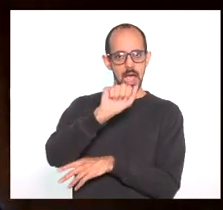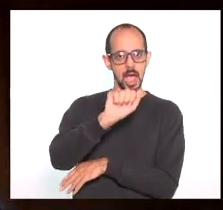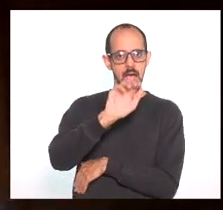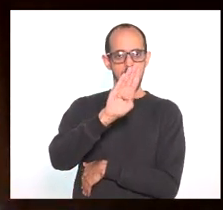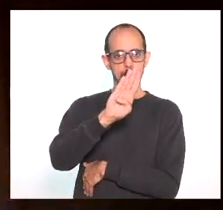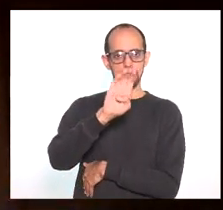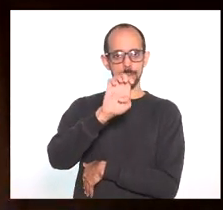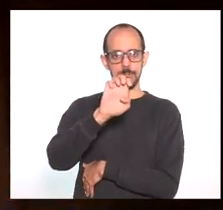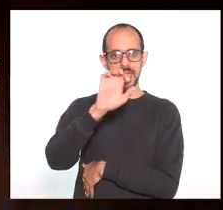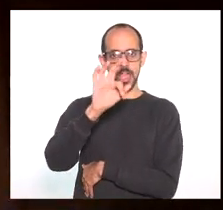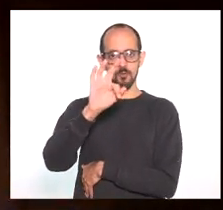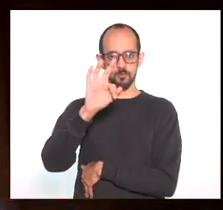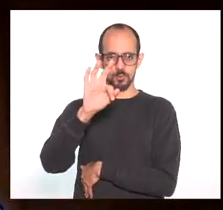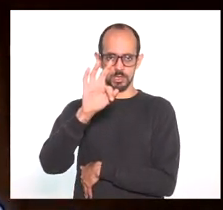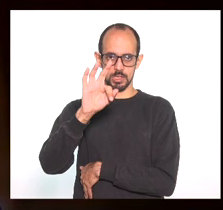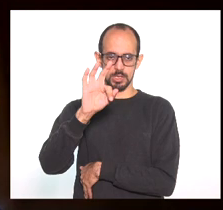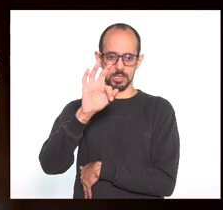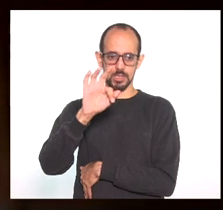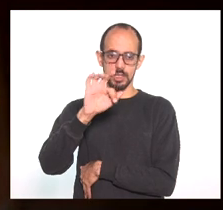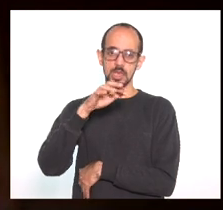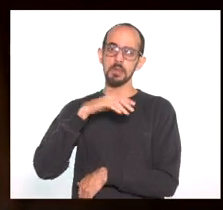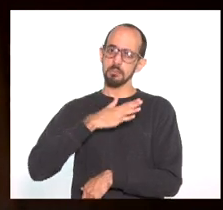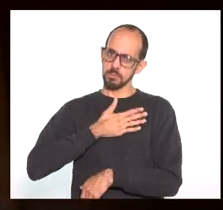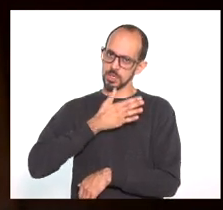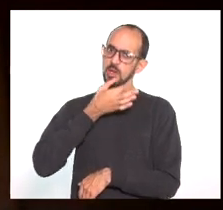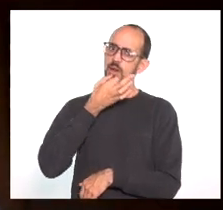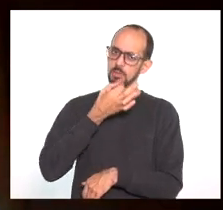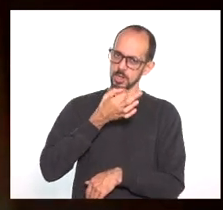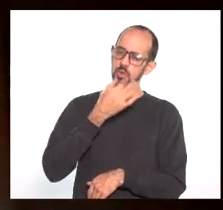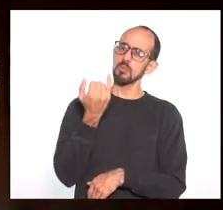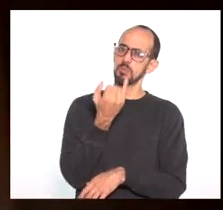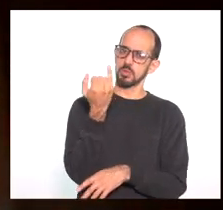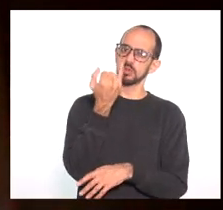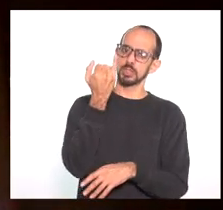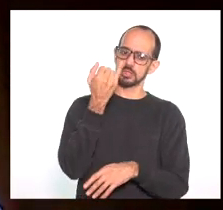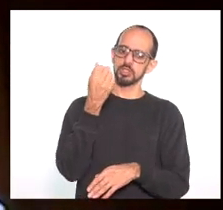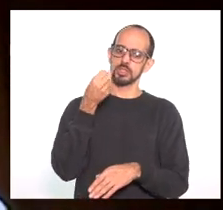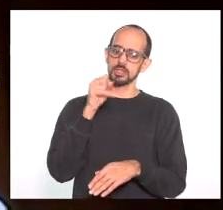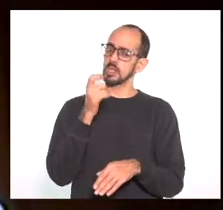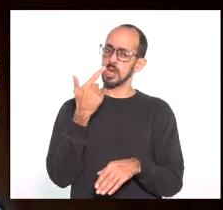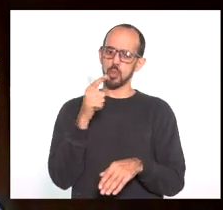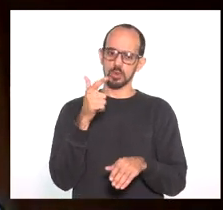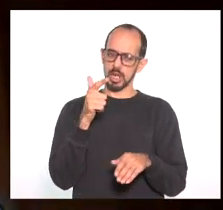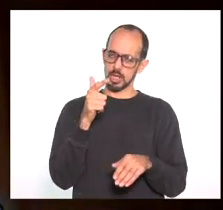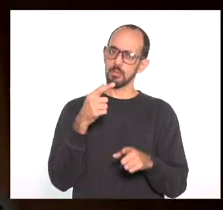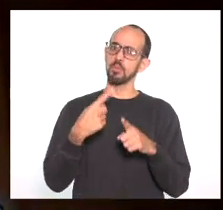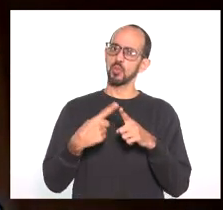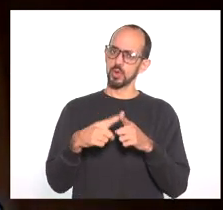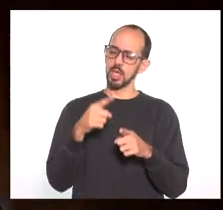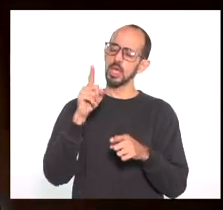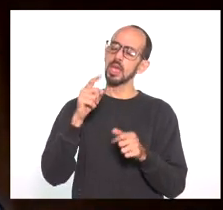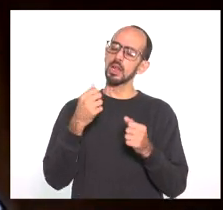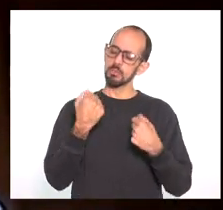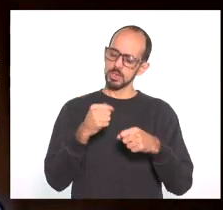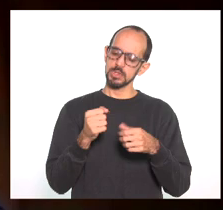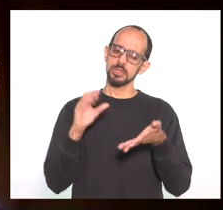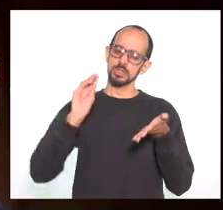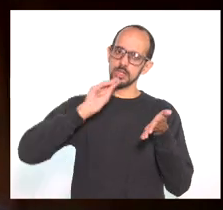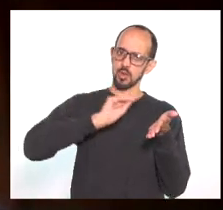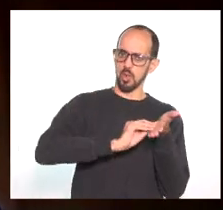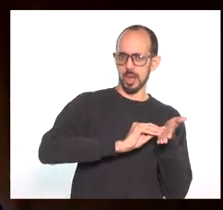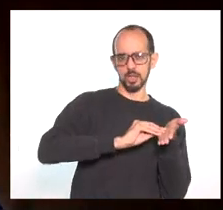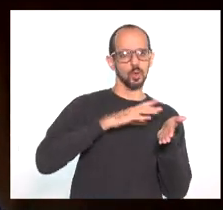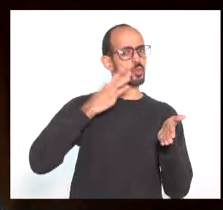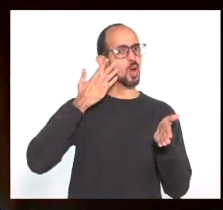me distrair, mas eu achava importante, se ela não estiver registrada aqui, que ela passe a constar entre